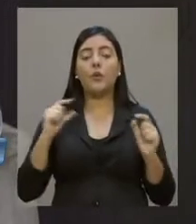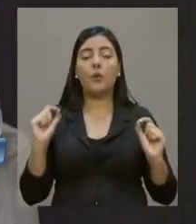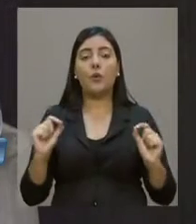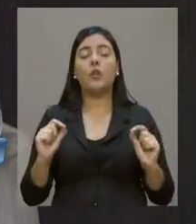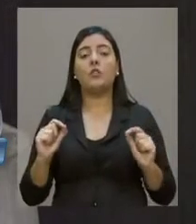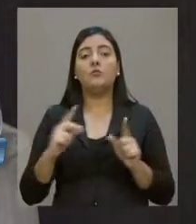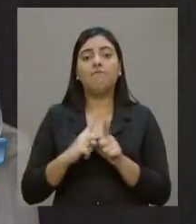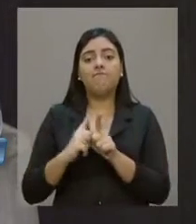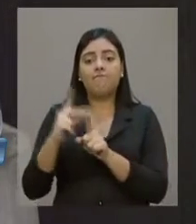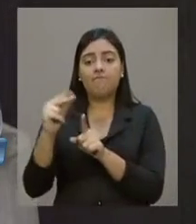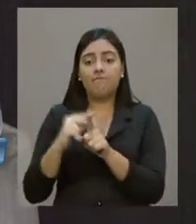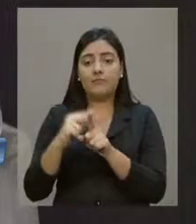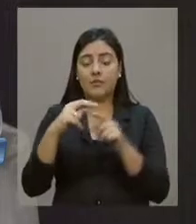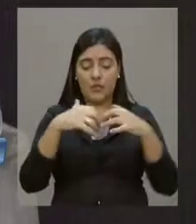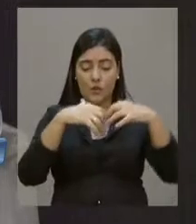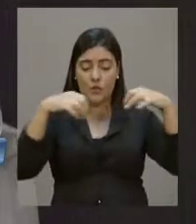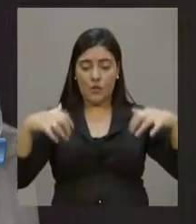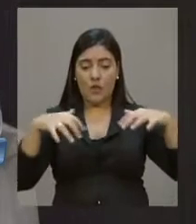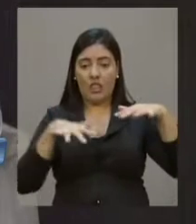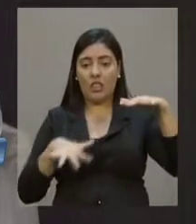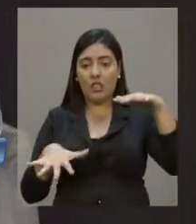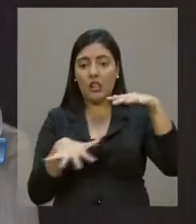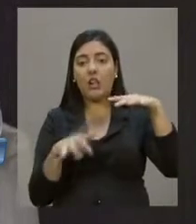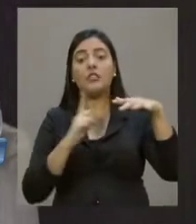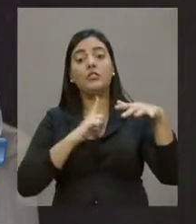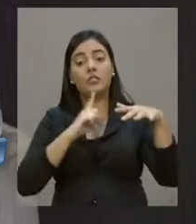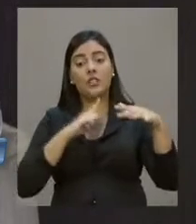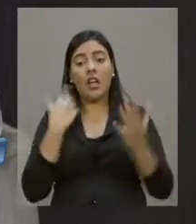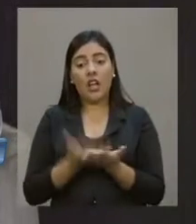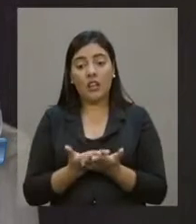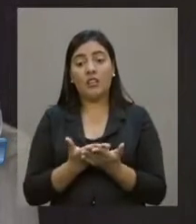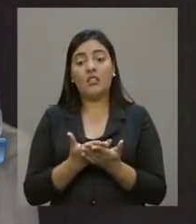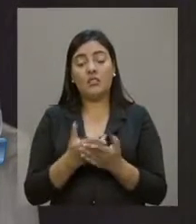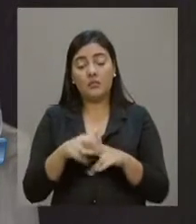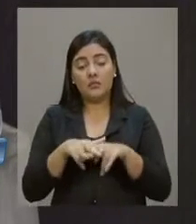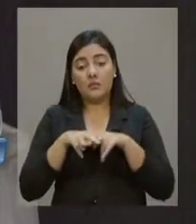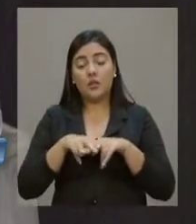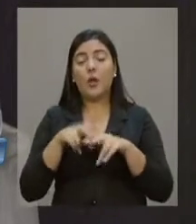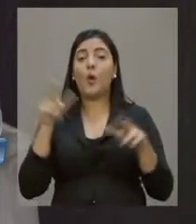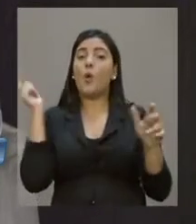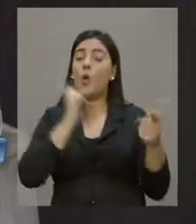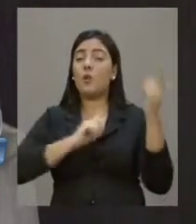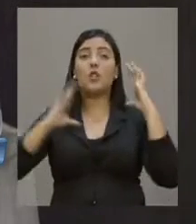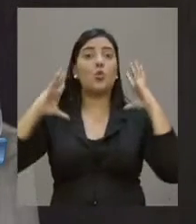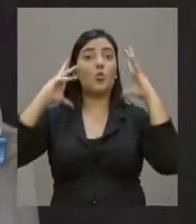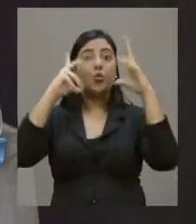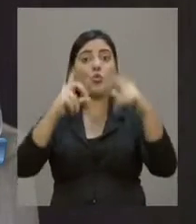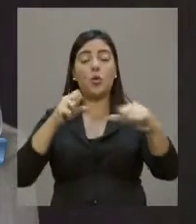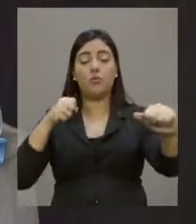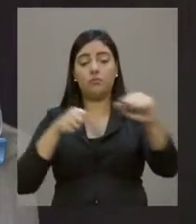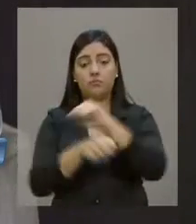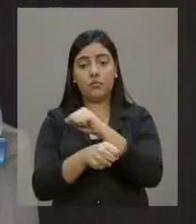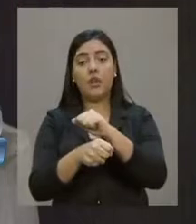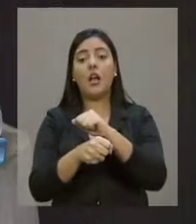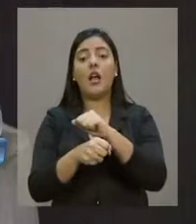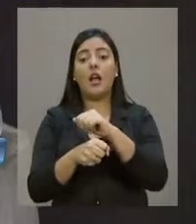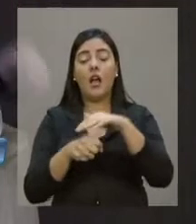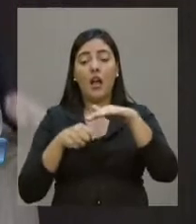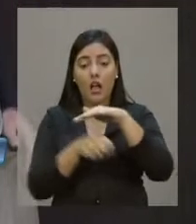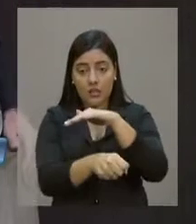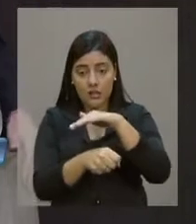a superação da segregação e da desigualdade que, portanto, permitam o acesso de todos. E aqui eu queria,